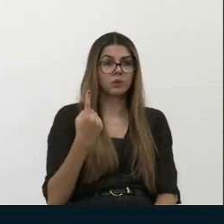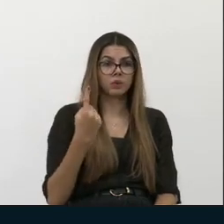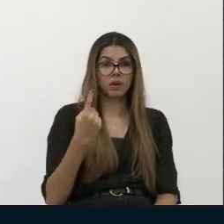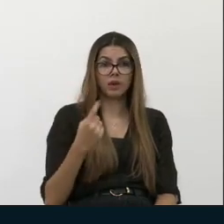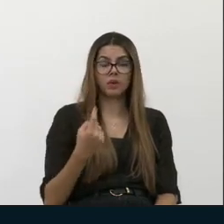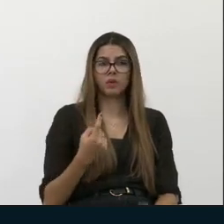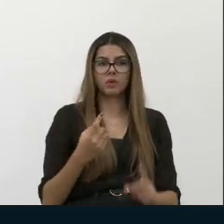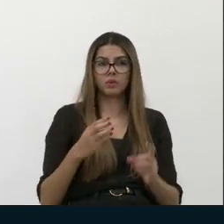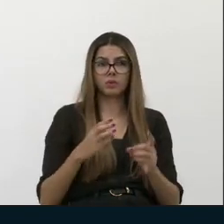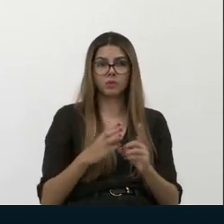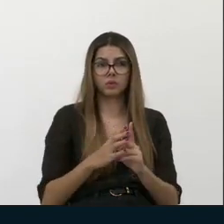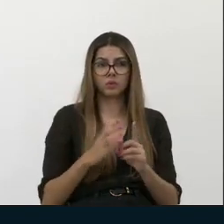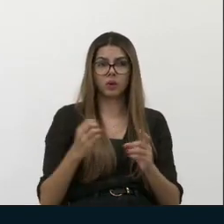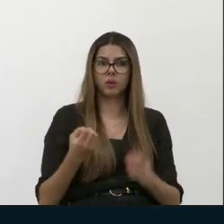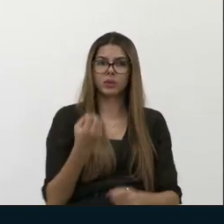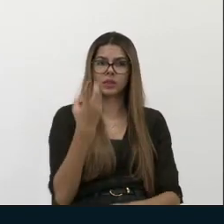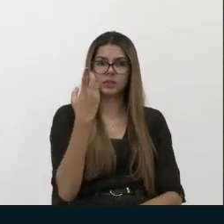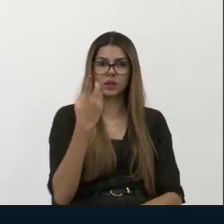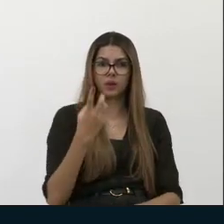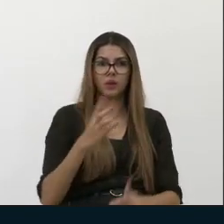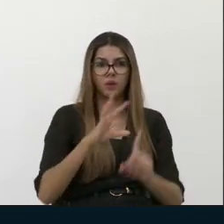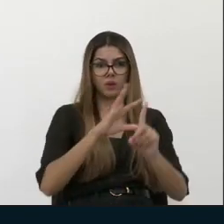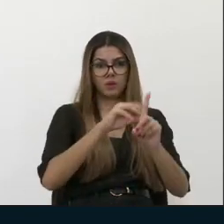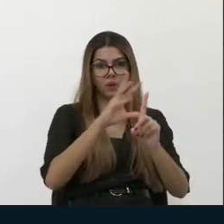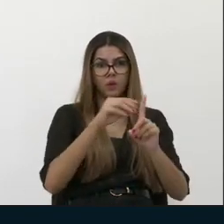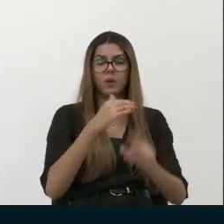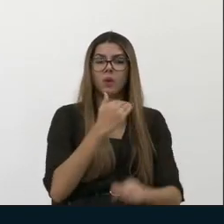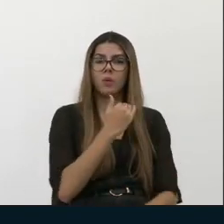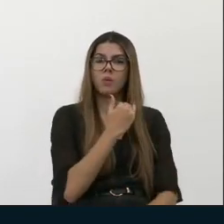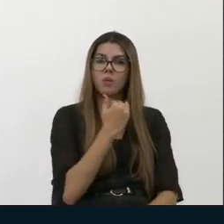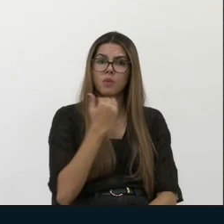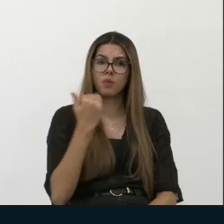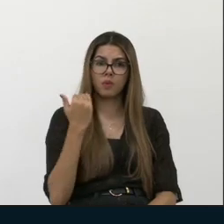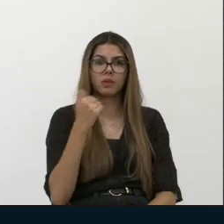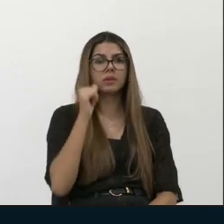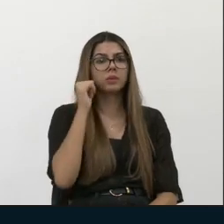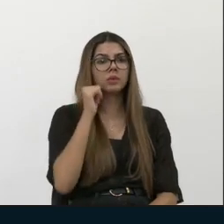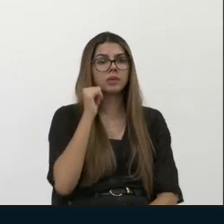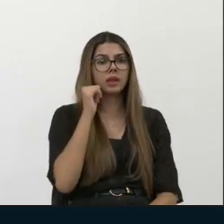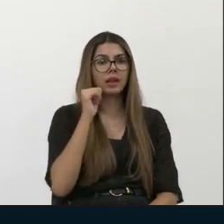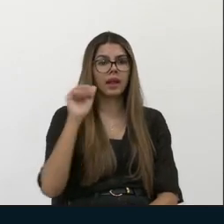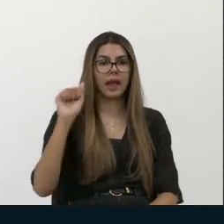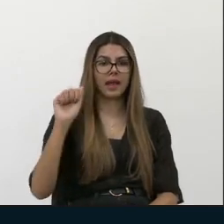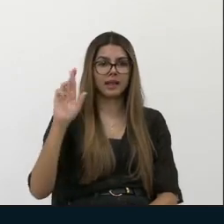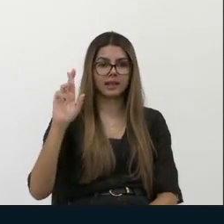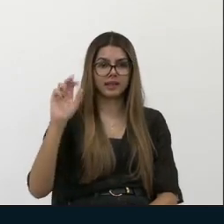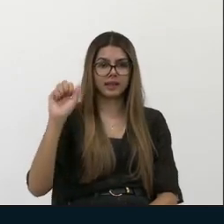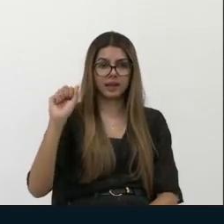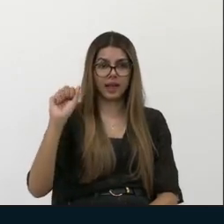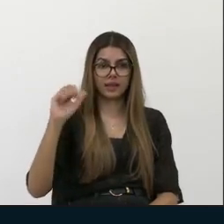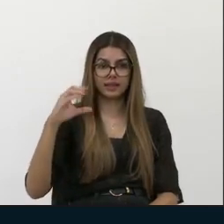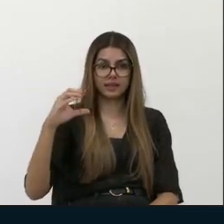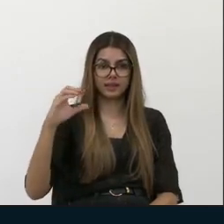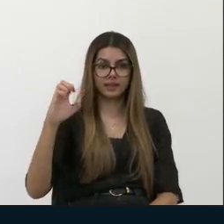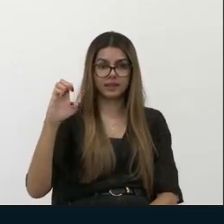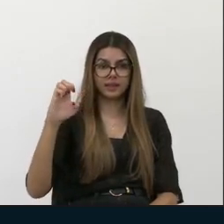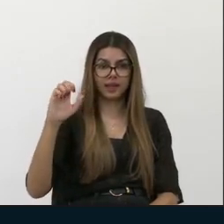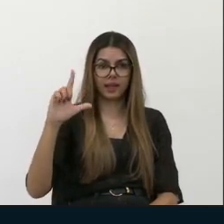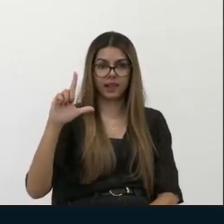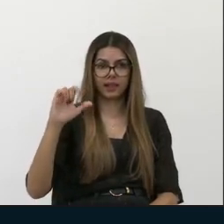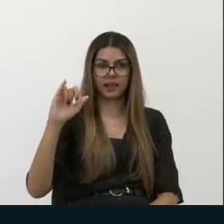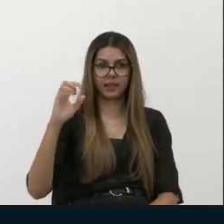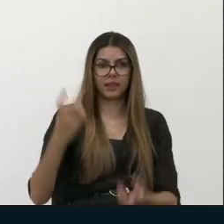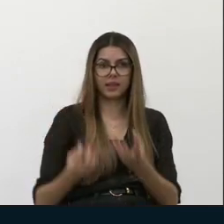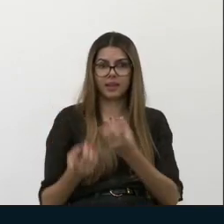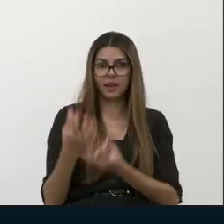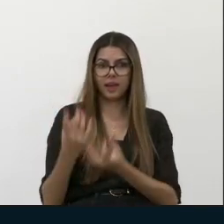que foi estuprada, morta e queimada, né? Para não deixar